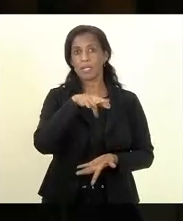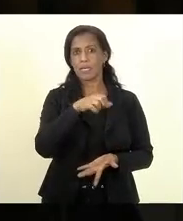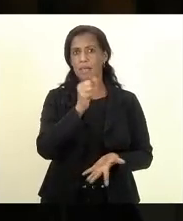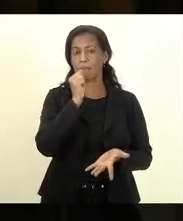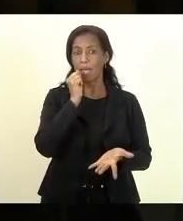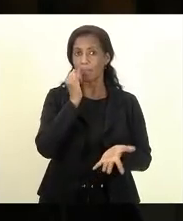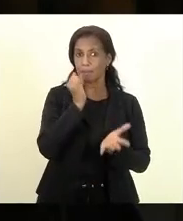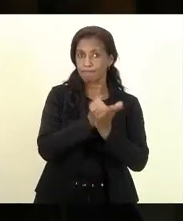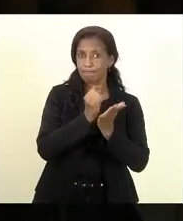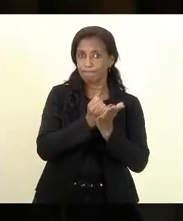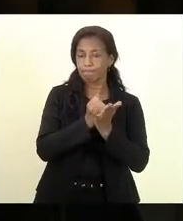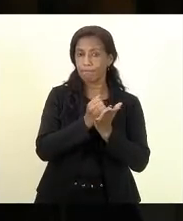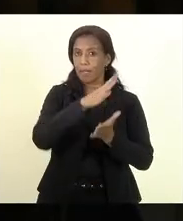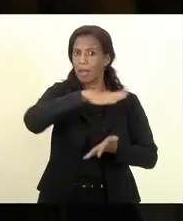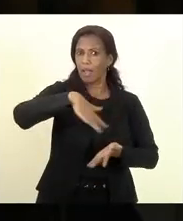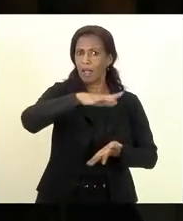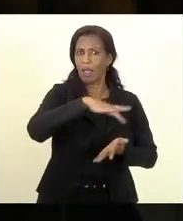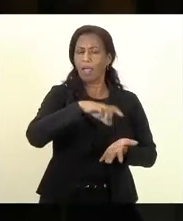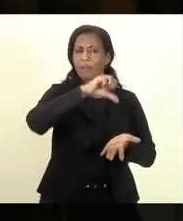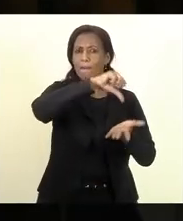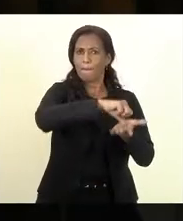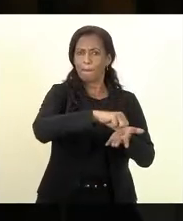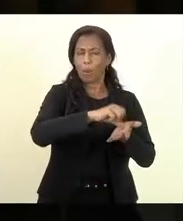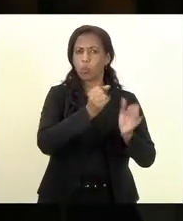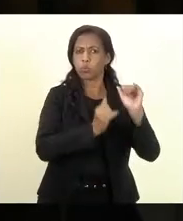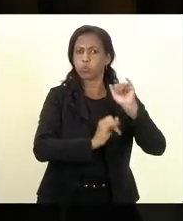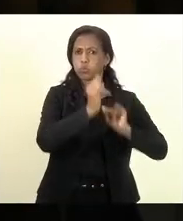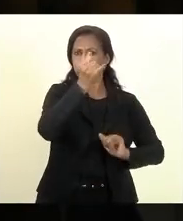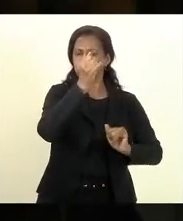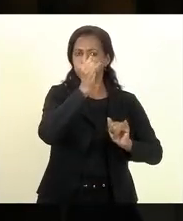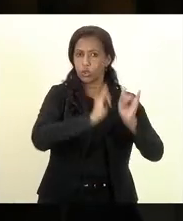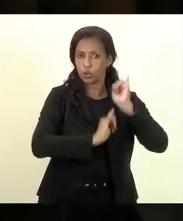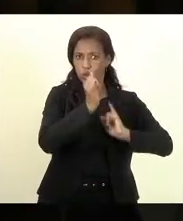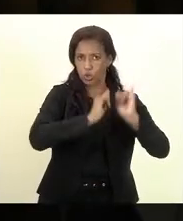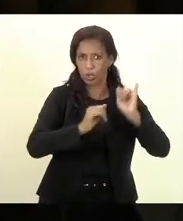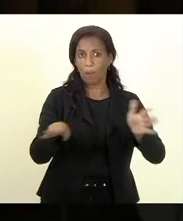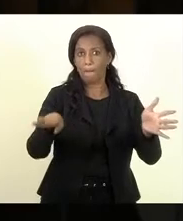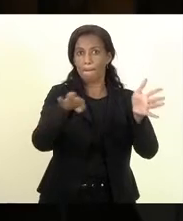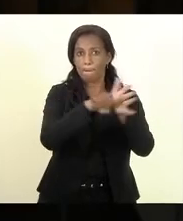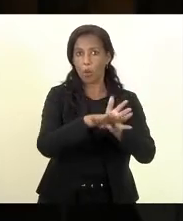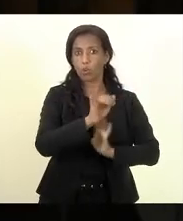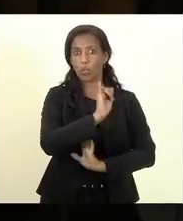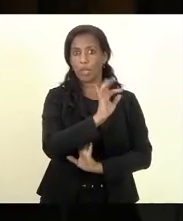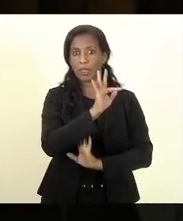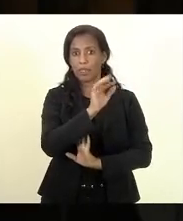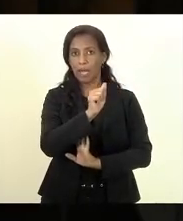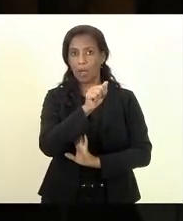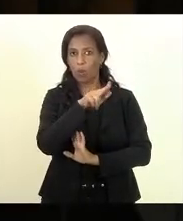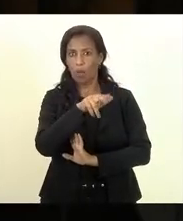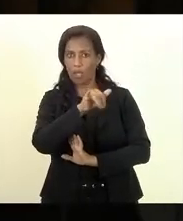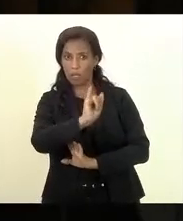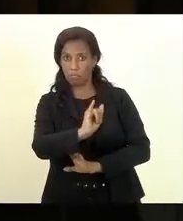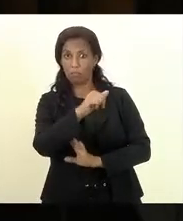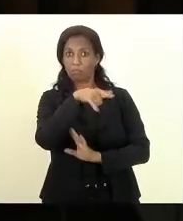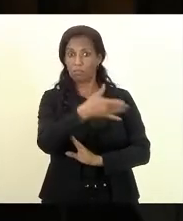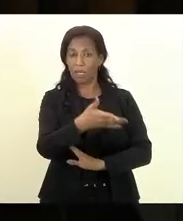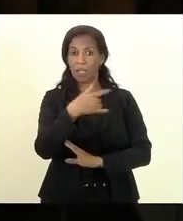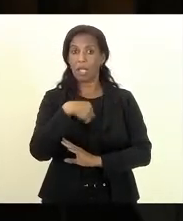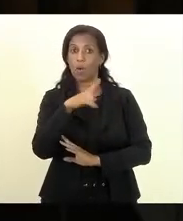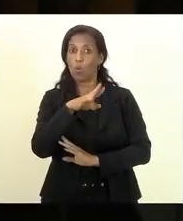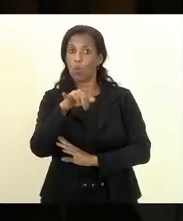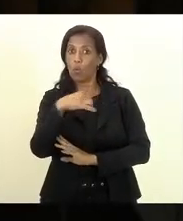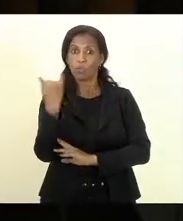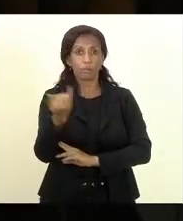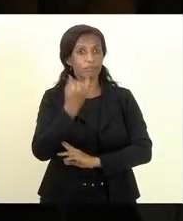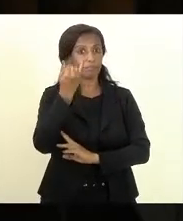do Rio de Janeiro. Ali tem um polo muito importante industrial, tem o Porto de Itaguaí. A gente não pode perder a UESO como universidade estadual, temos